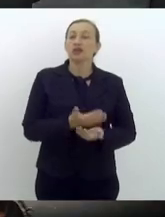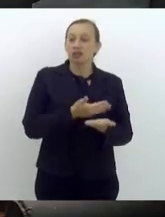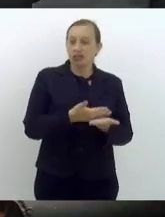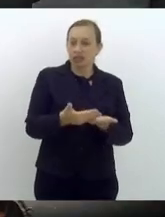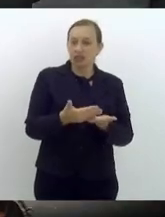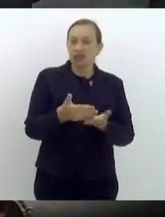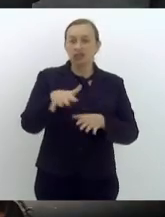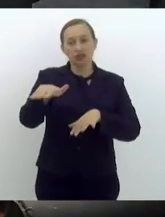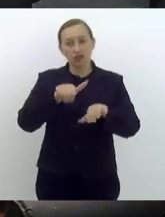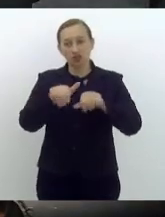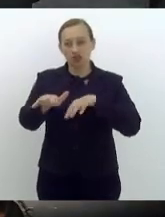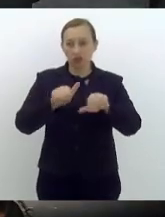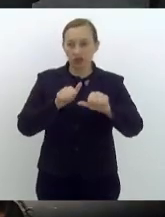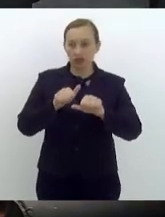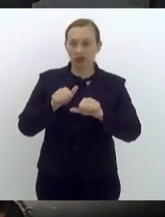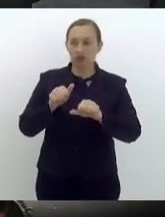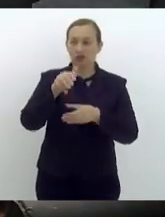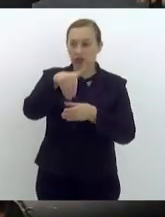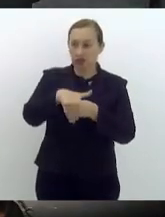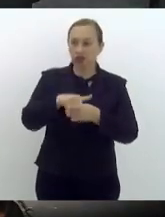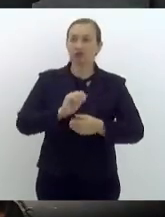proceder à chamada. Por favor.